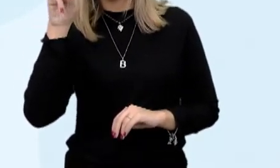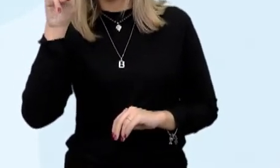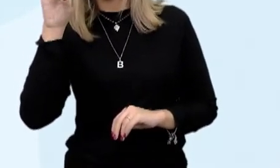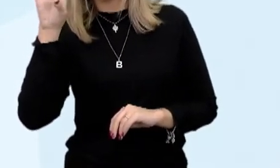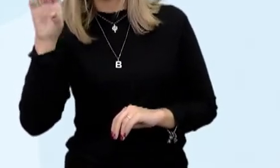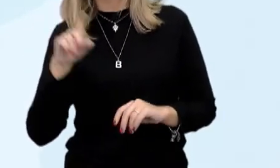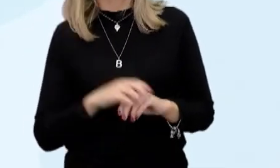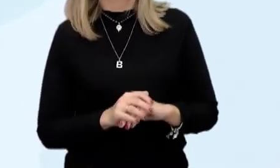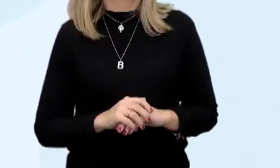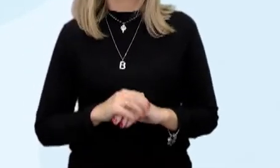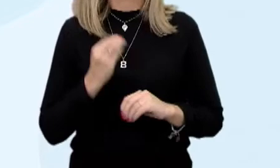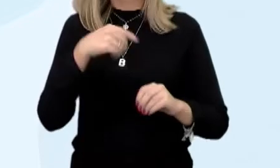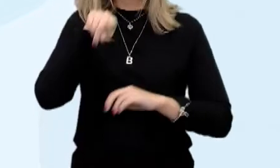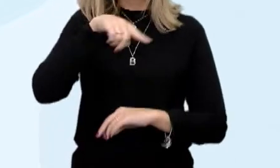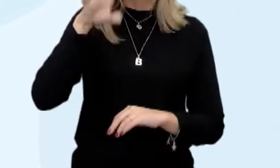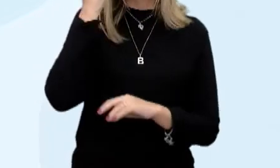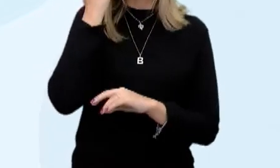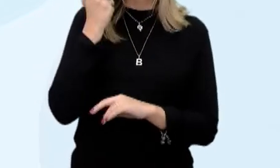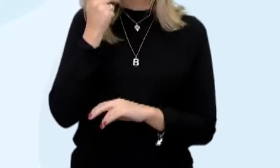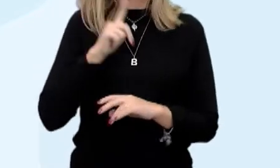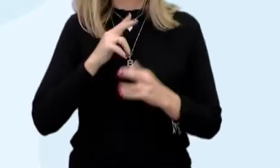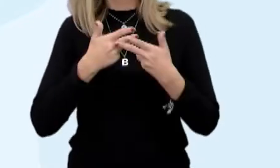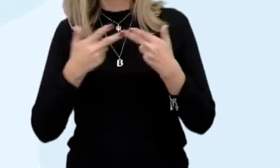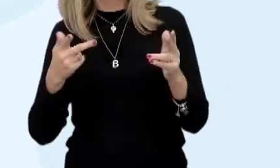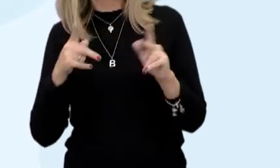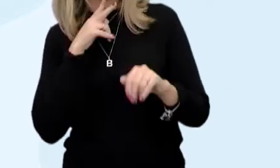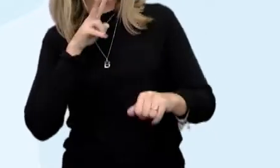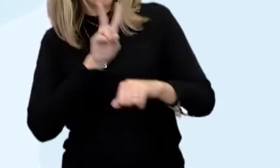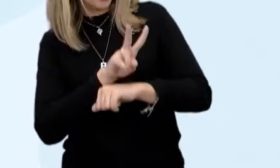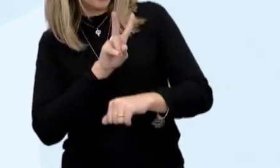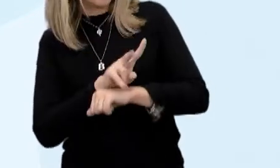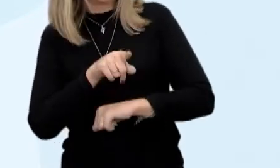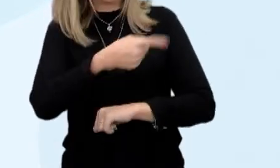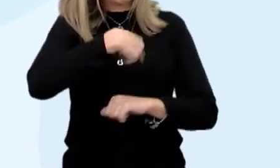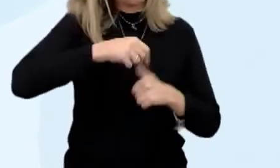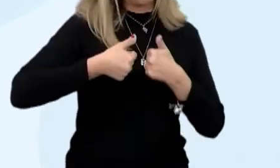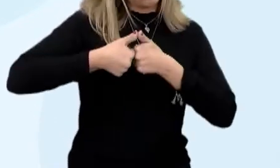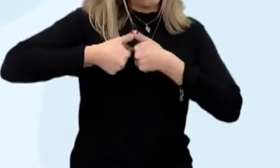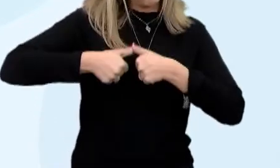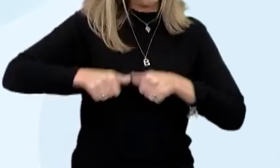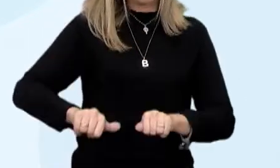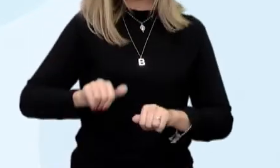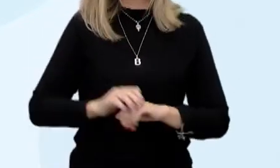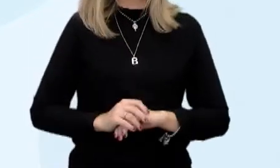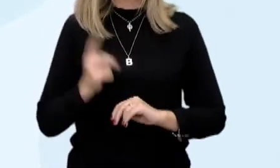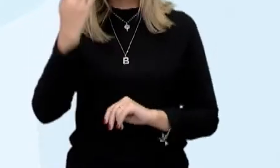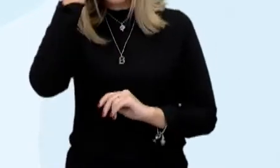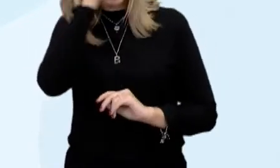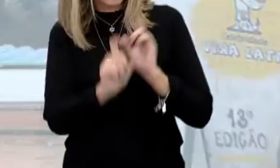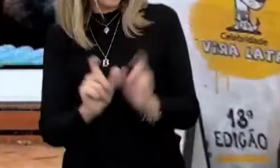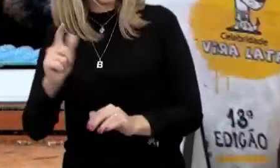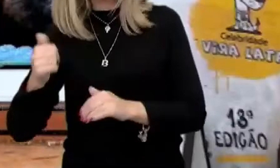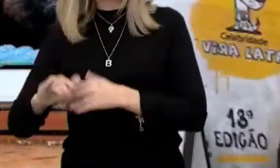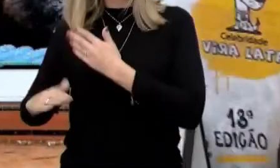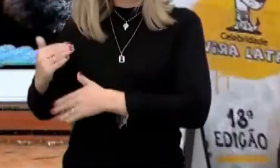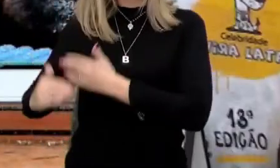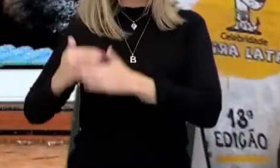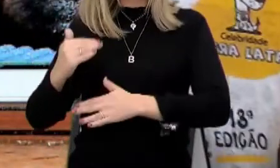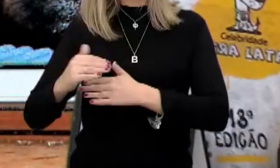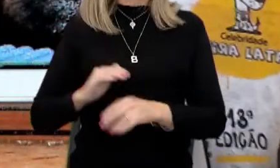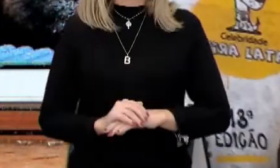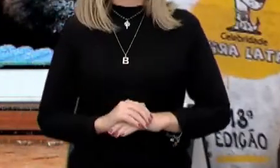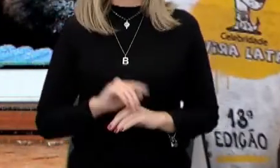caso dos animais, a gente tem quem? Os protetores que estão aqui, né? A Luli é uma dessas pessoas que está desenvolvendo esse papel.